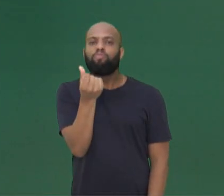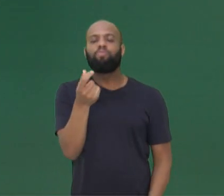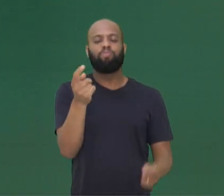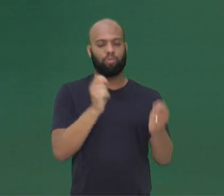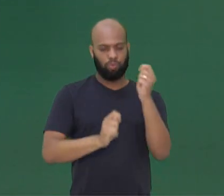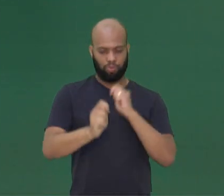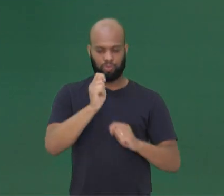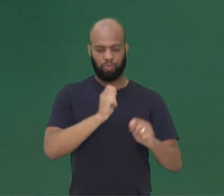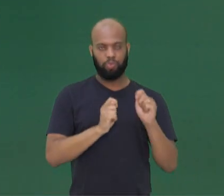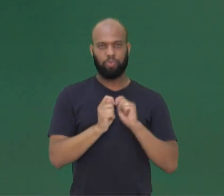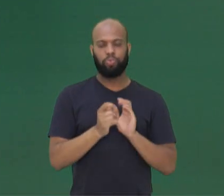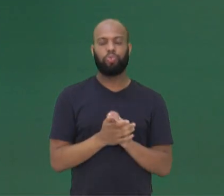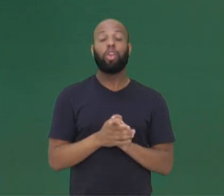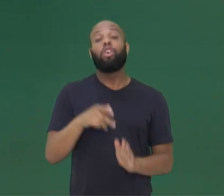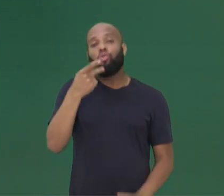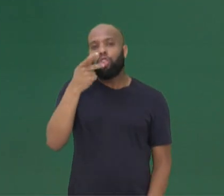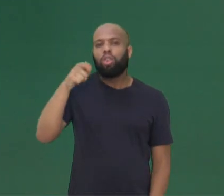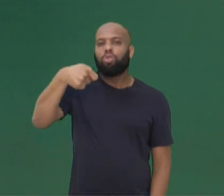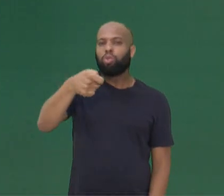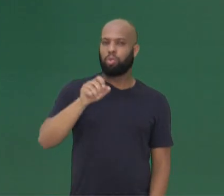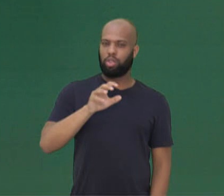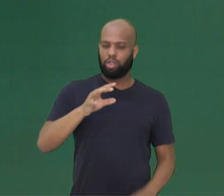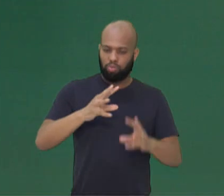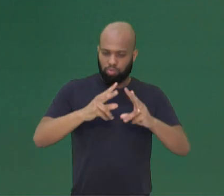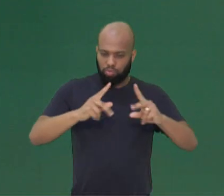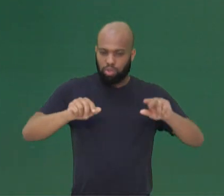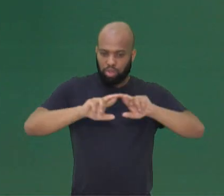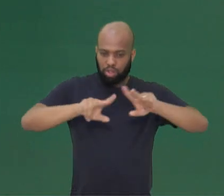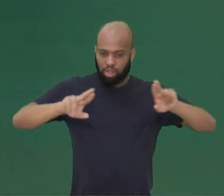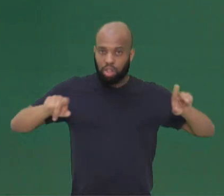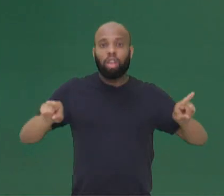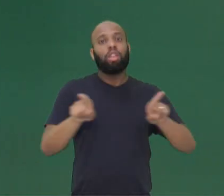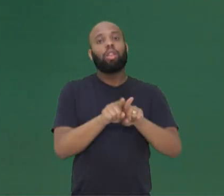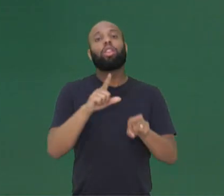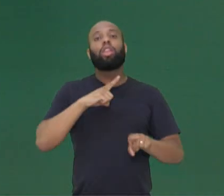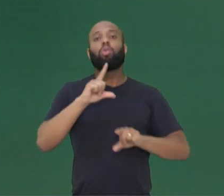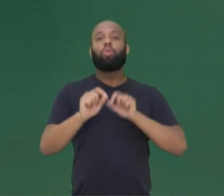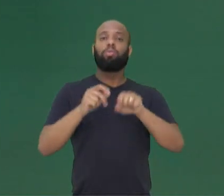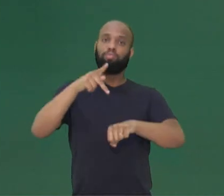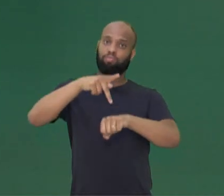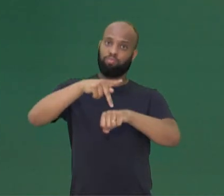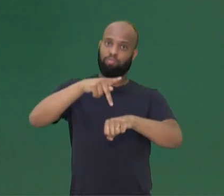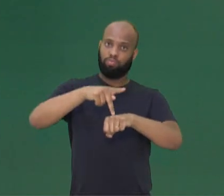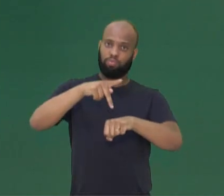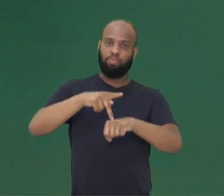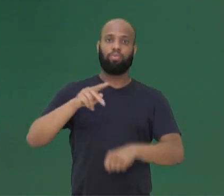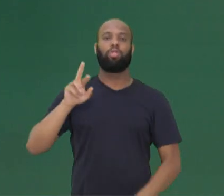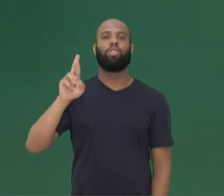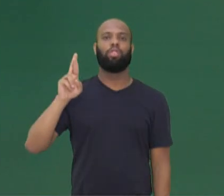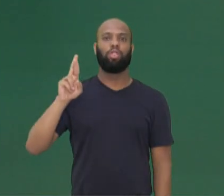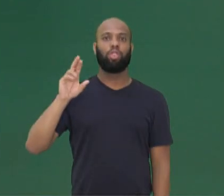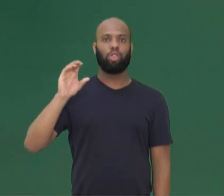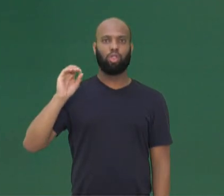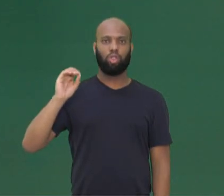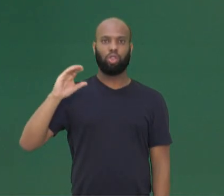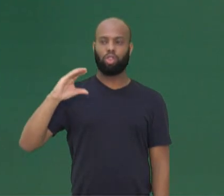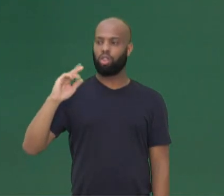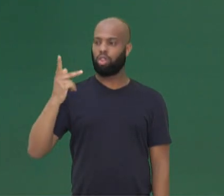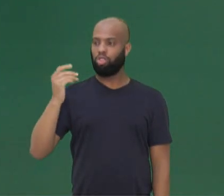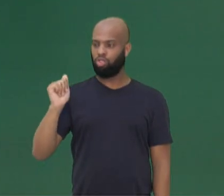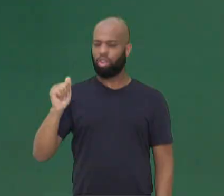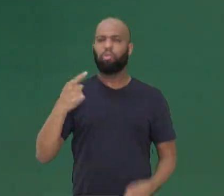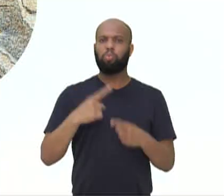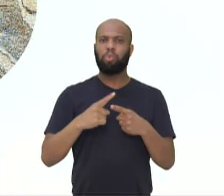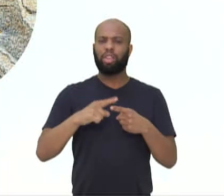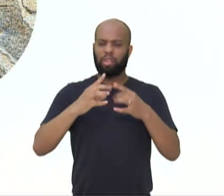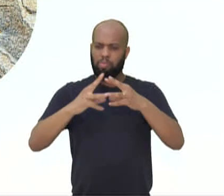Falando disso, falando de minerais, eu tenho que falar de rochas, porque as rochas são agregados de diversos